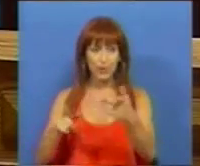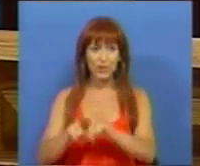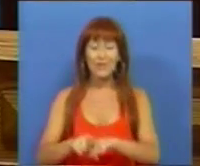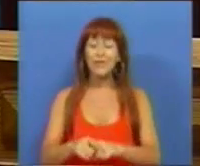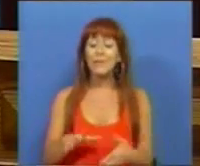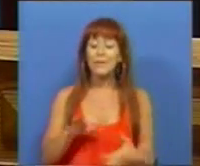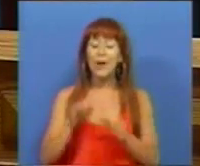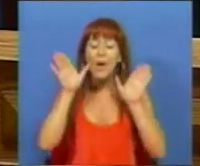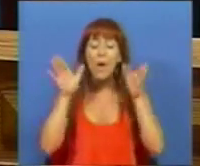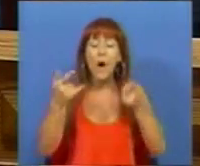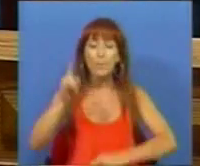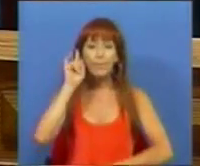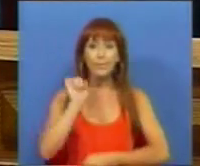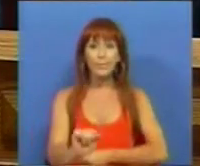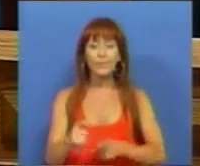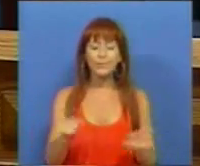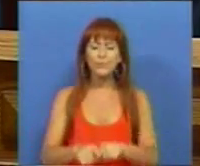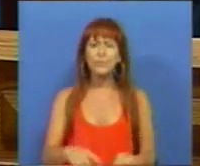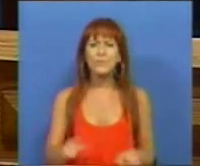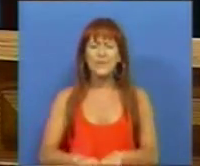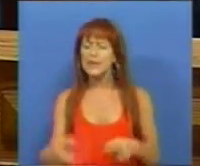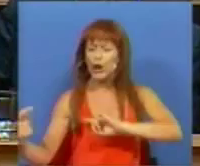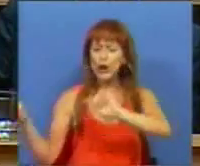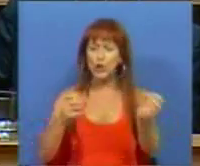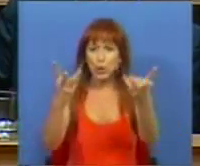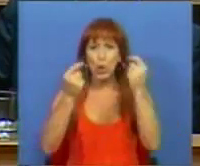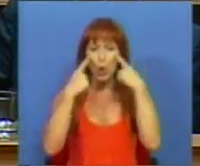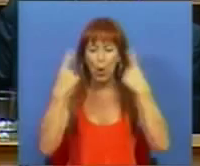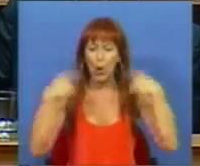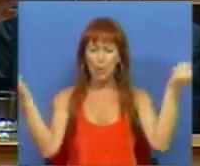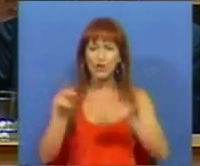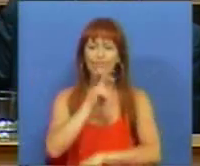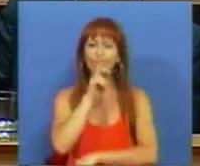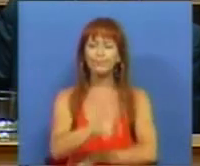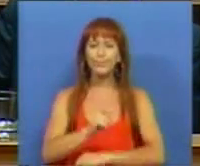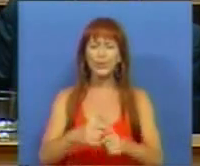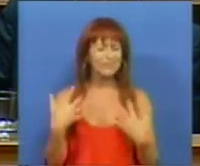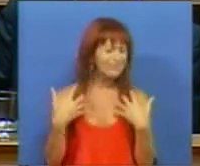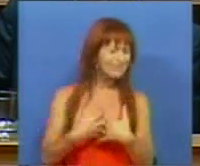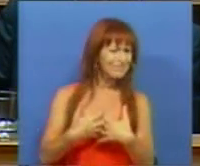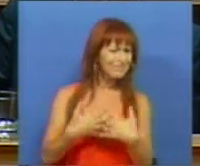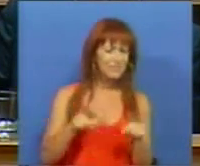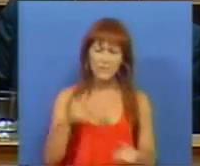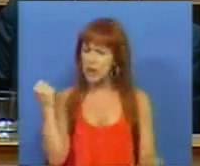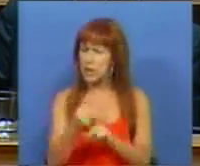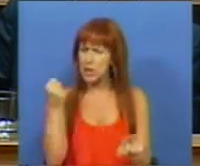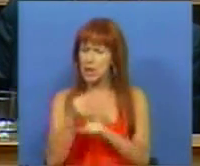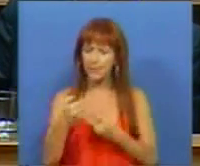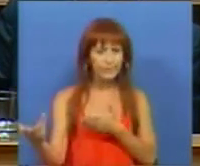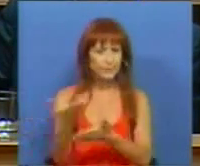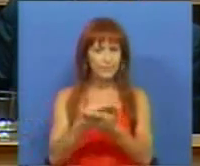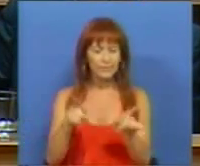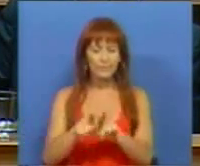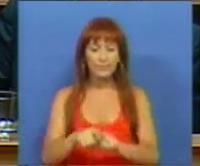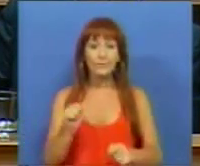Ela concentra-se no essencial, discute as contas públicas, responde à incerteza, ataca a